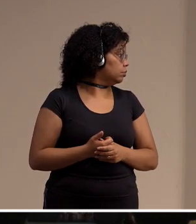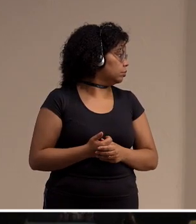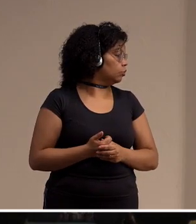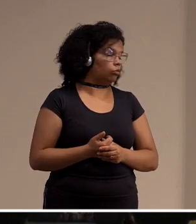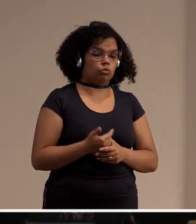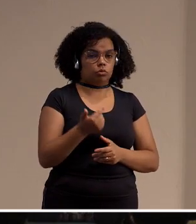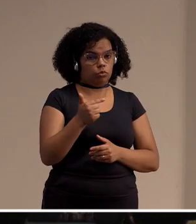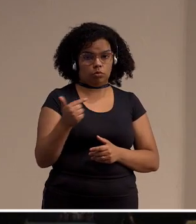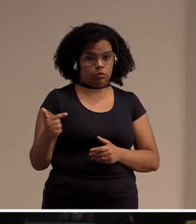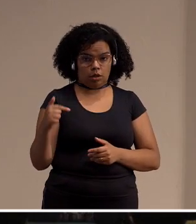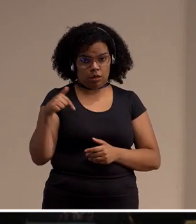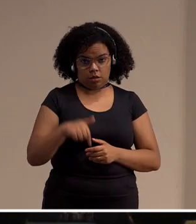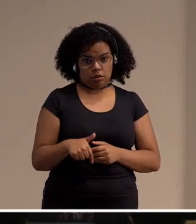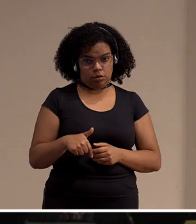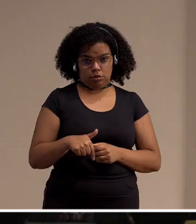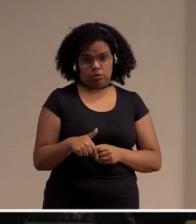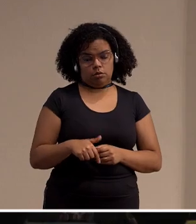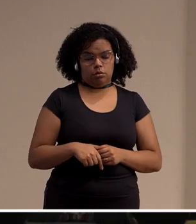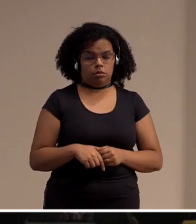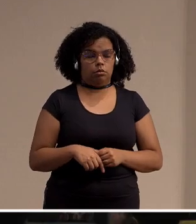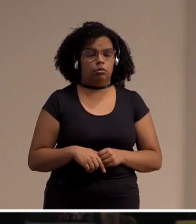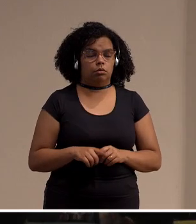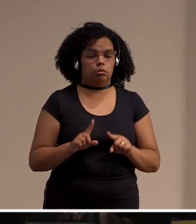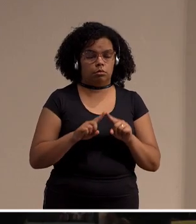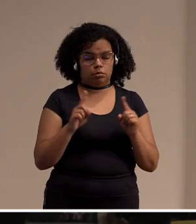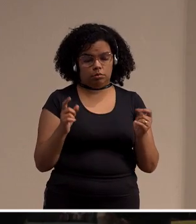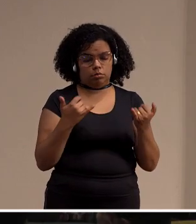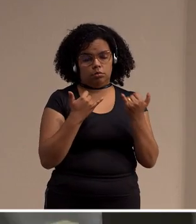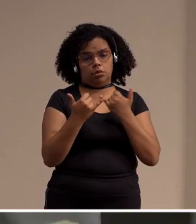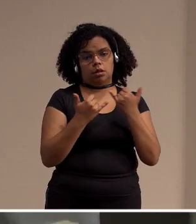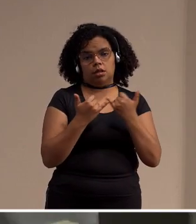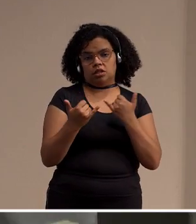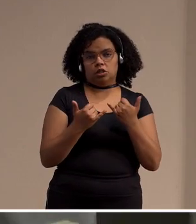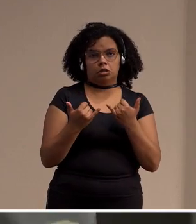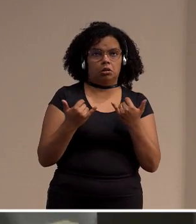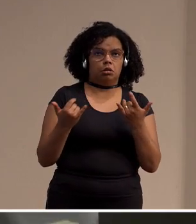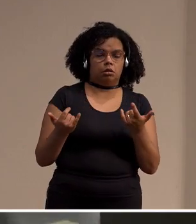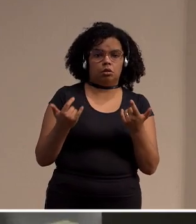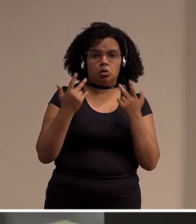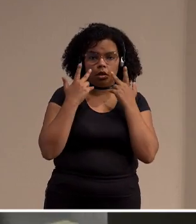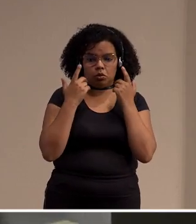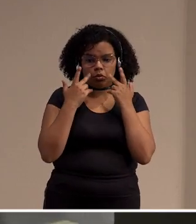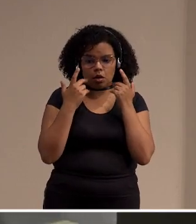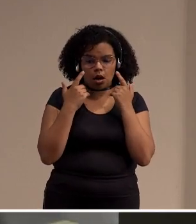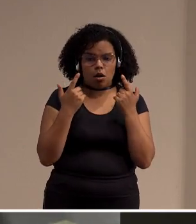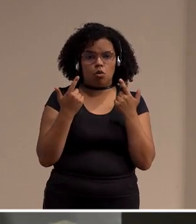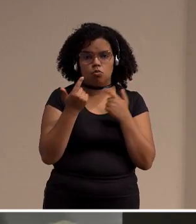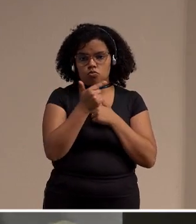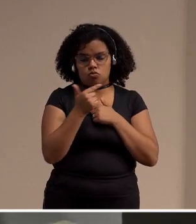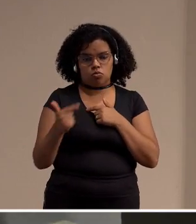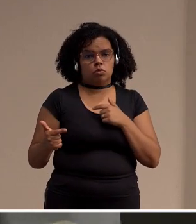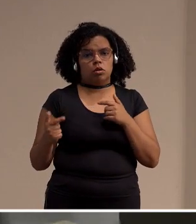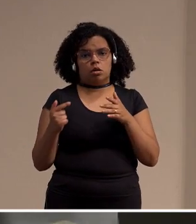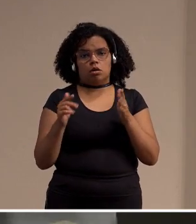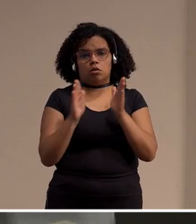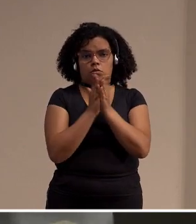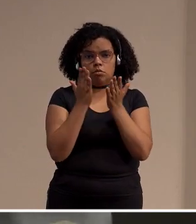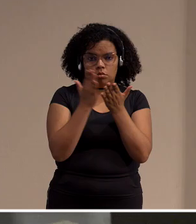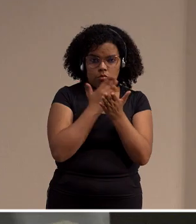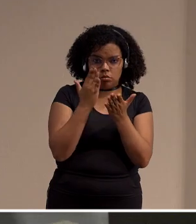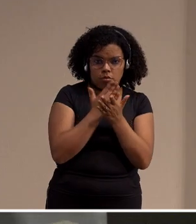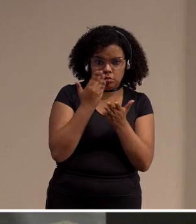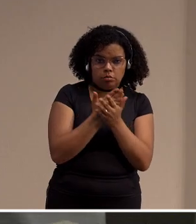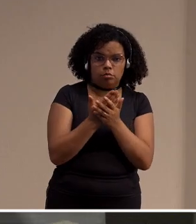existe isso aqui, mas me parece típico não existir uma obra que trate do